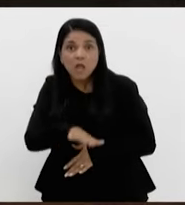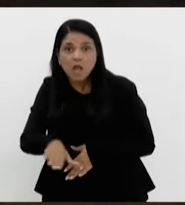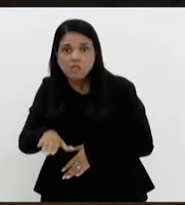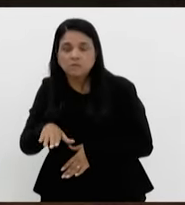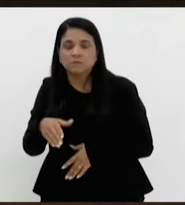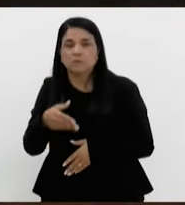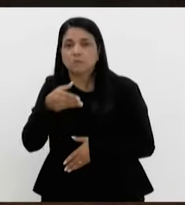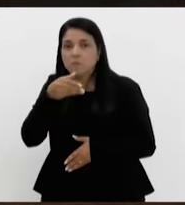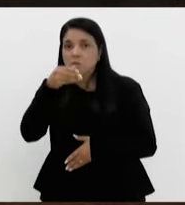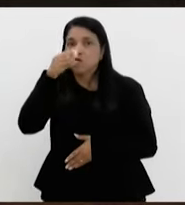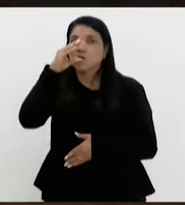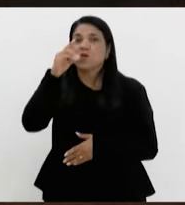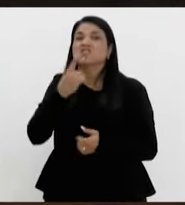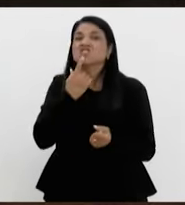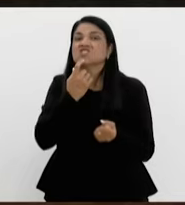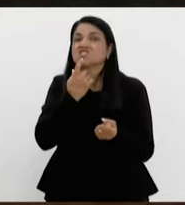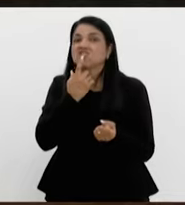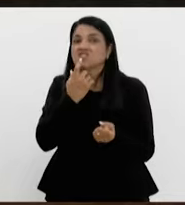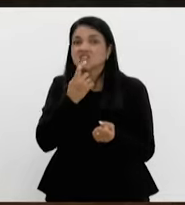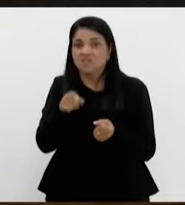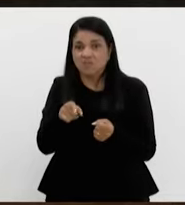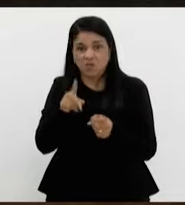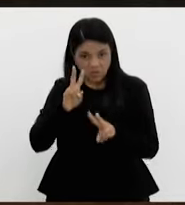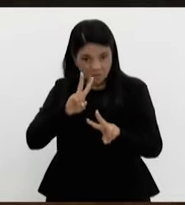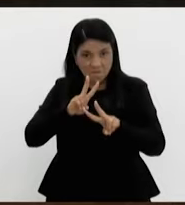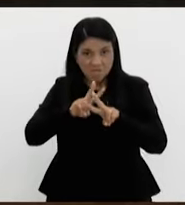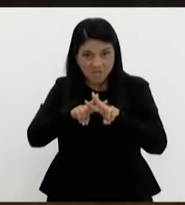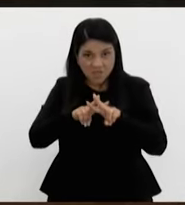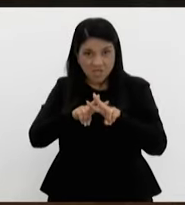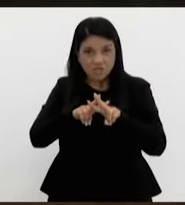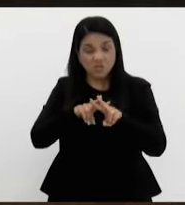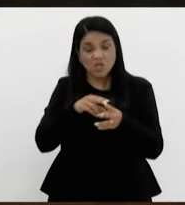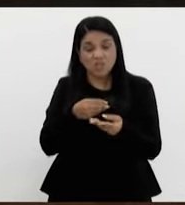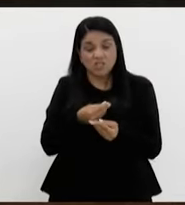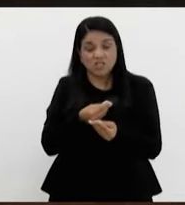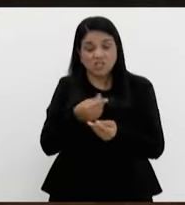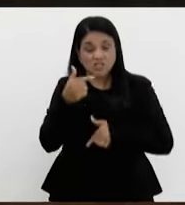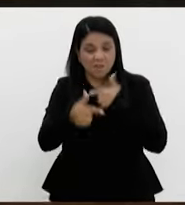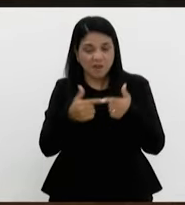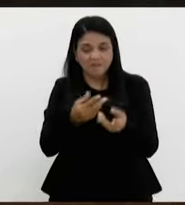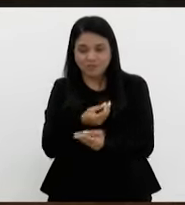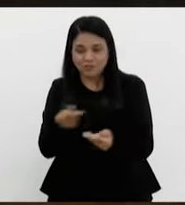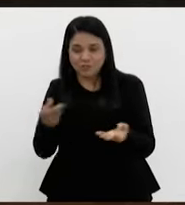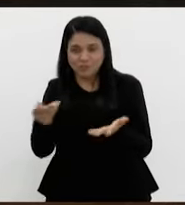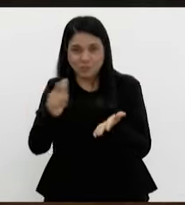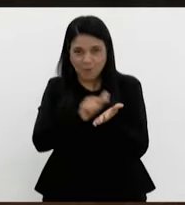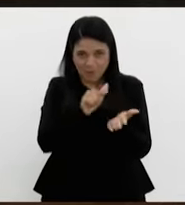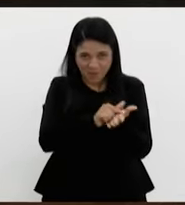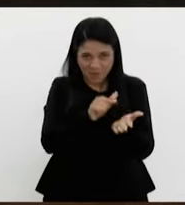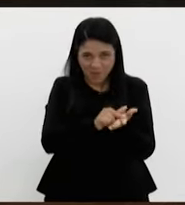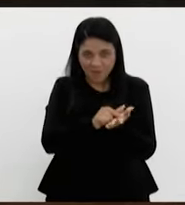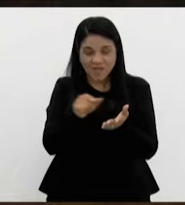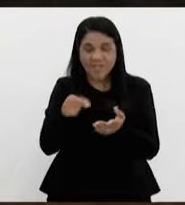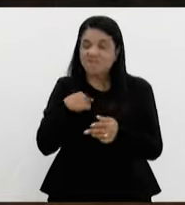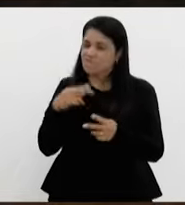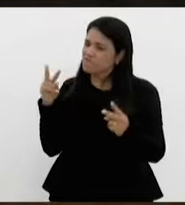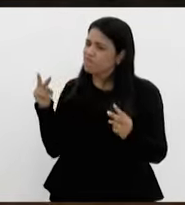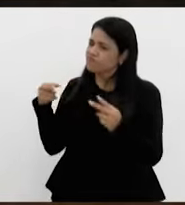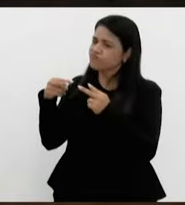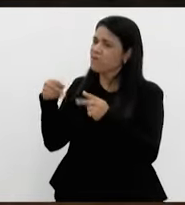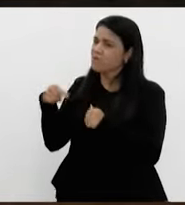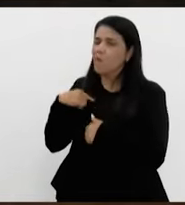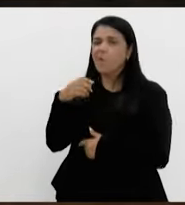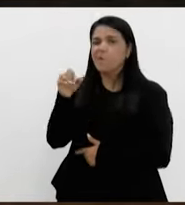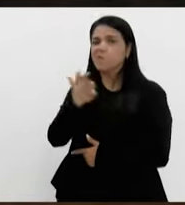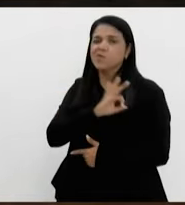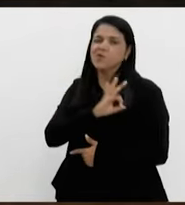crianças. E quando ele foi preso na loja que ele trabalhava distribuindo panfletos, ele virou para os policiais e falou para eles que eles